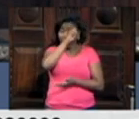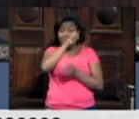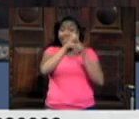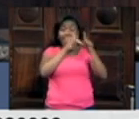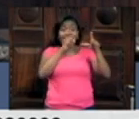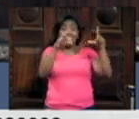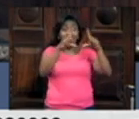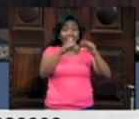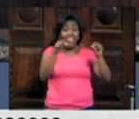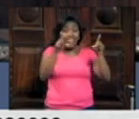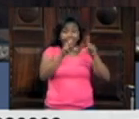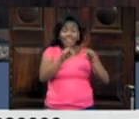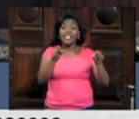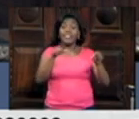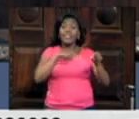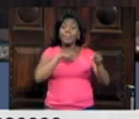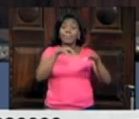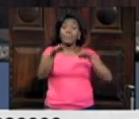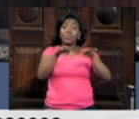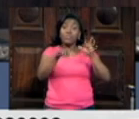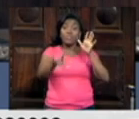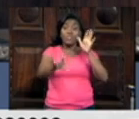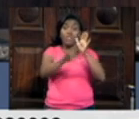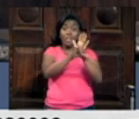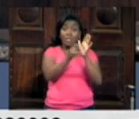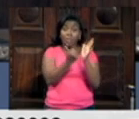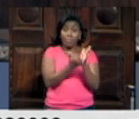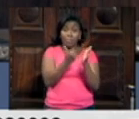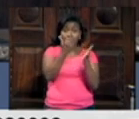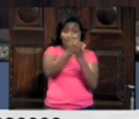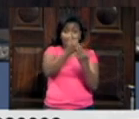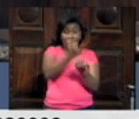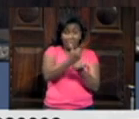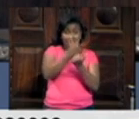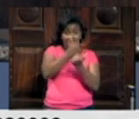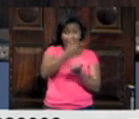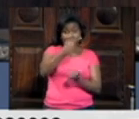Nacional tramita um projeto de lei complementar de número